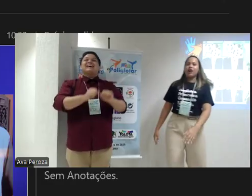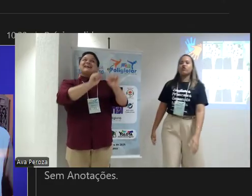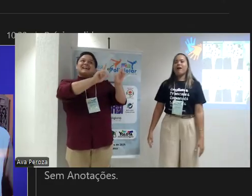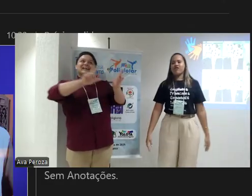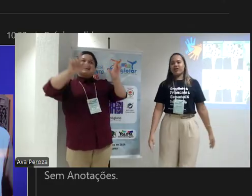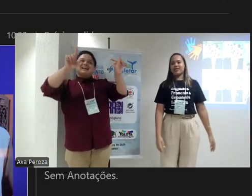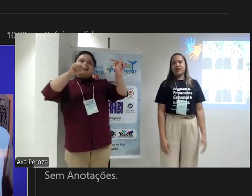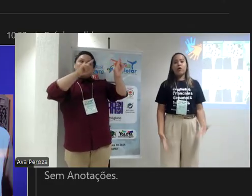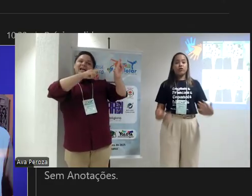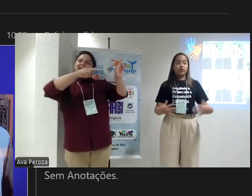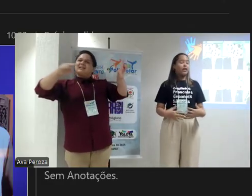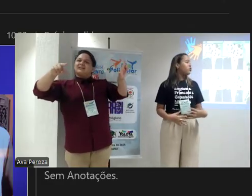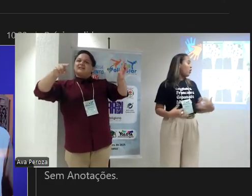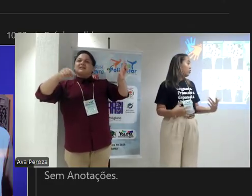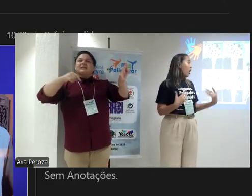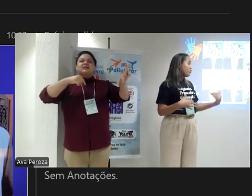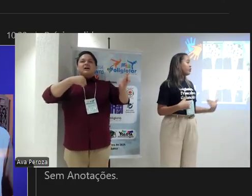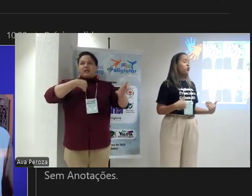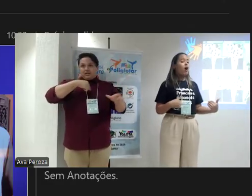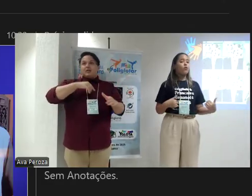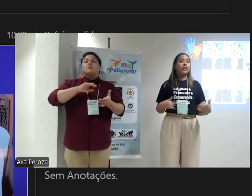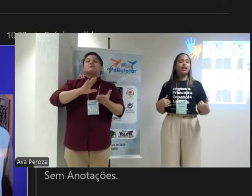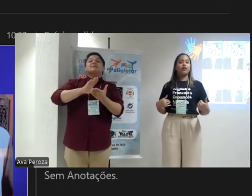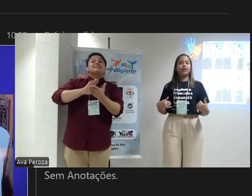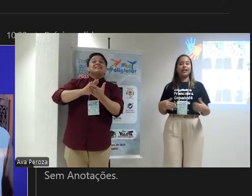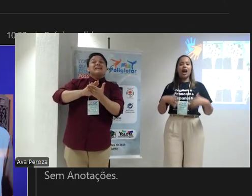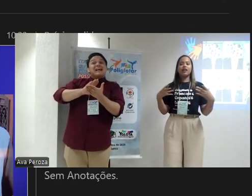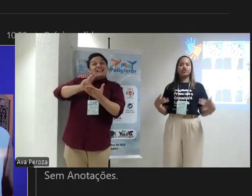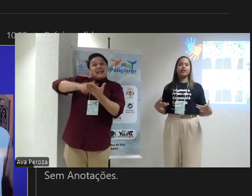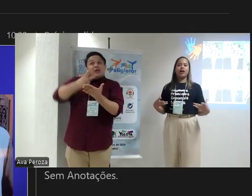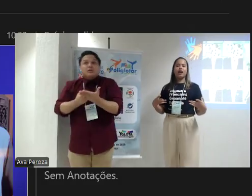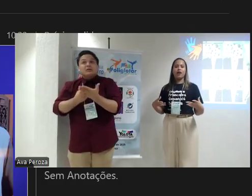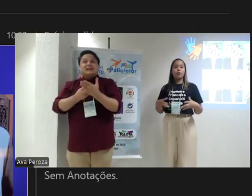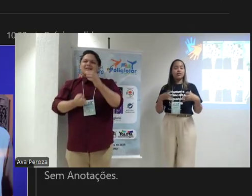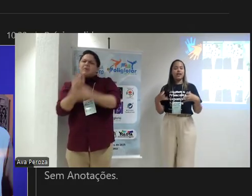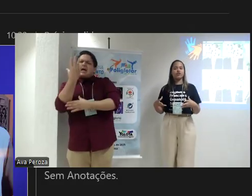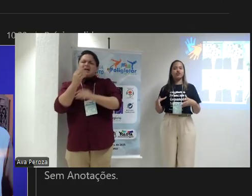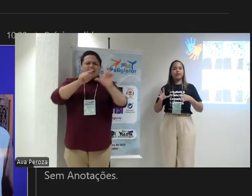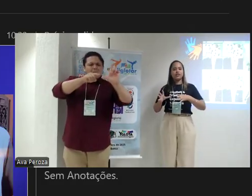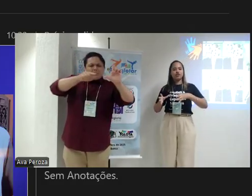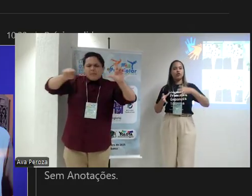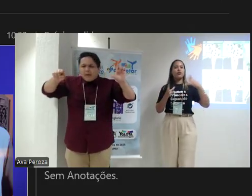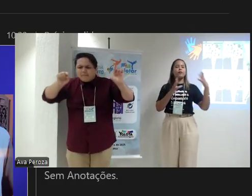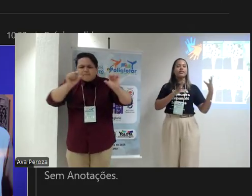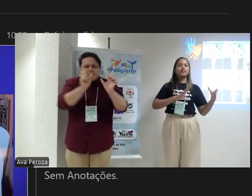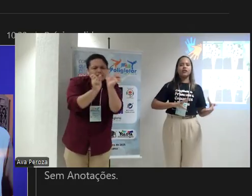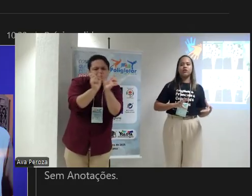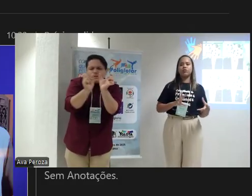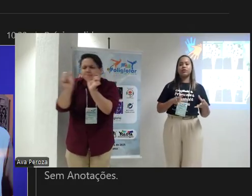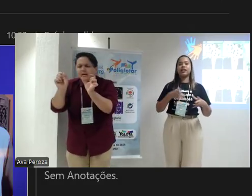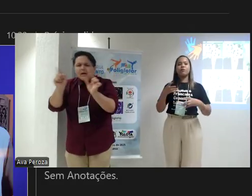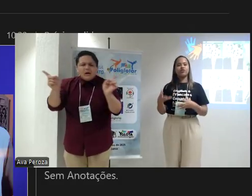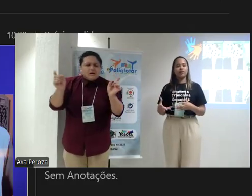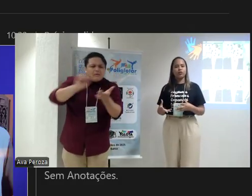legendas automáticas. Bom, eu sou tradutora audiovisual e criar legenda é um processo. A gente precisa de toda uma